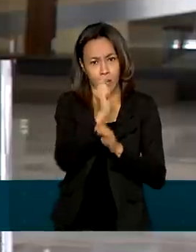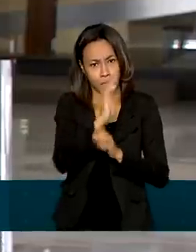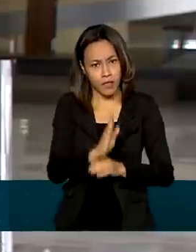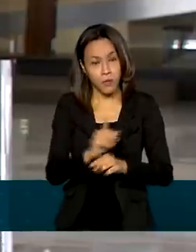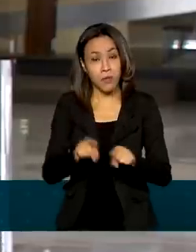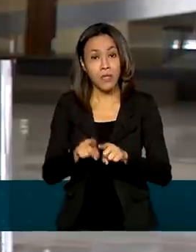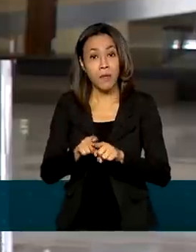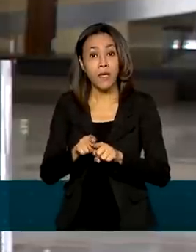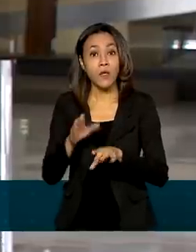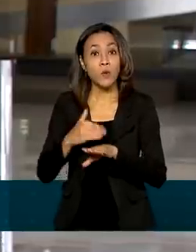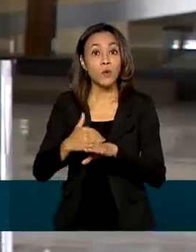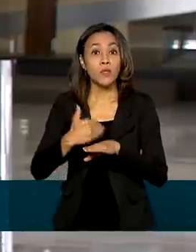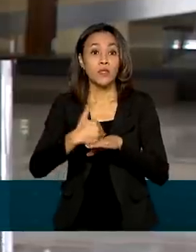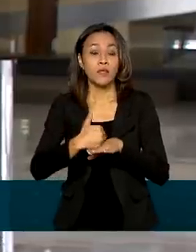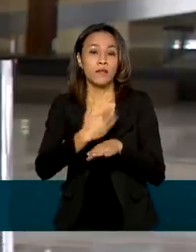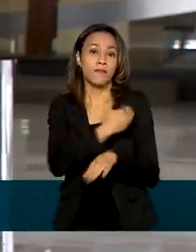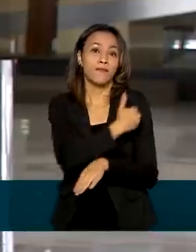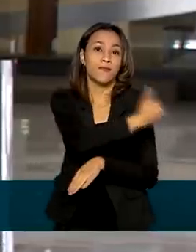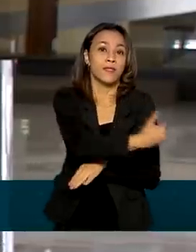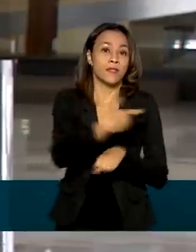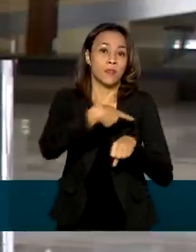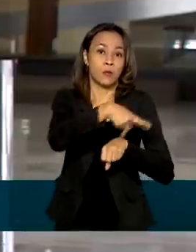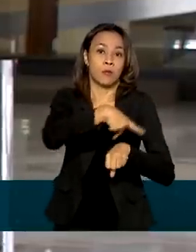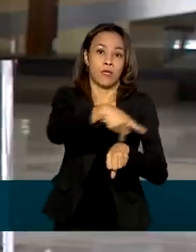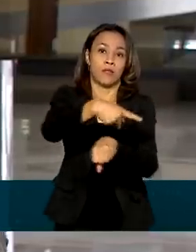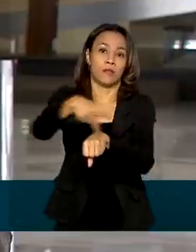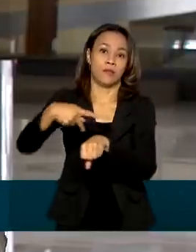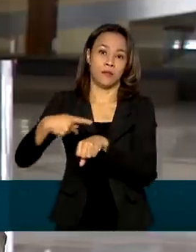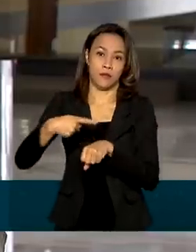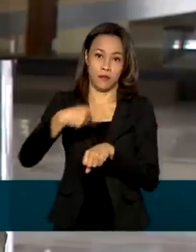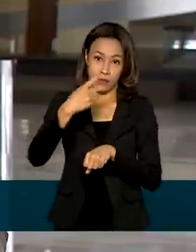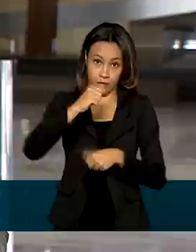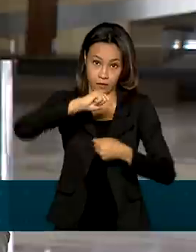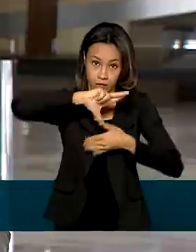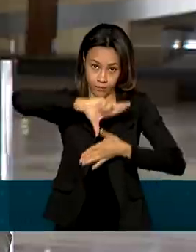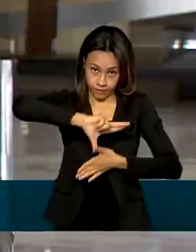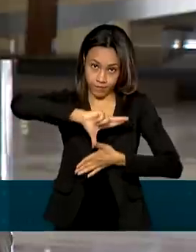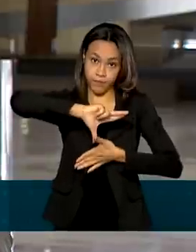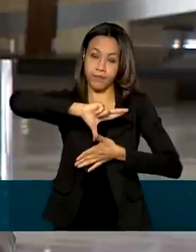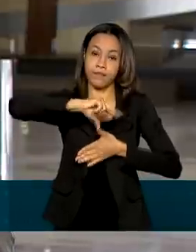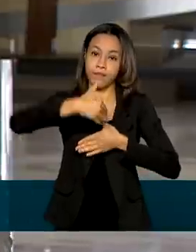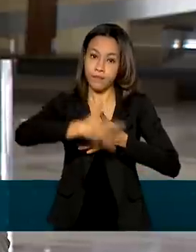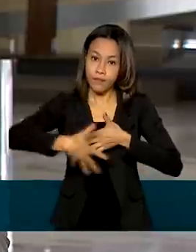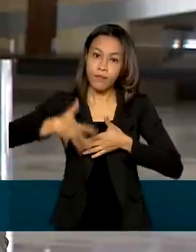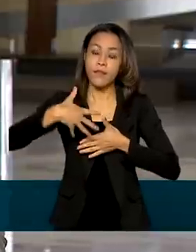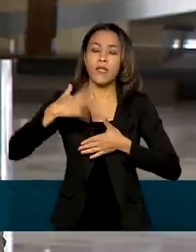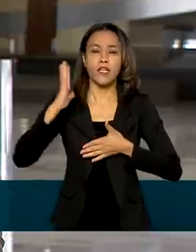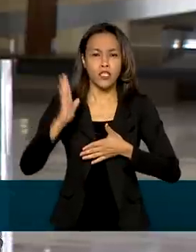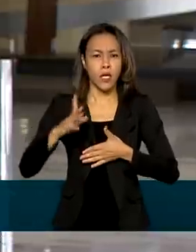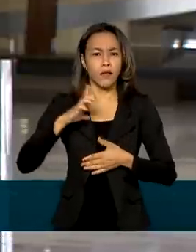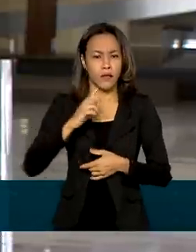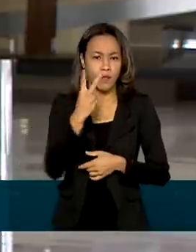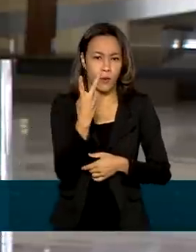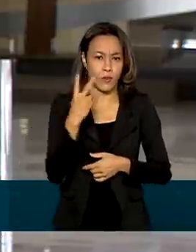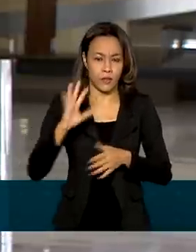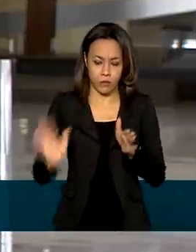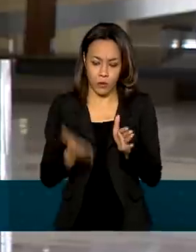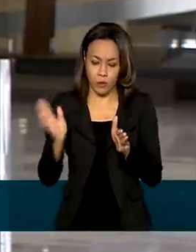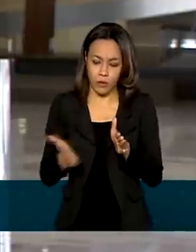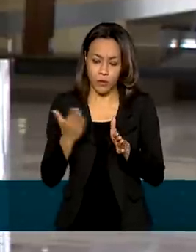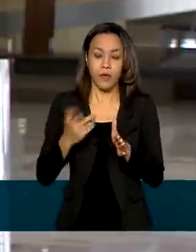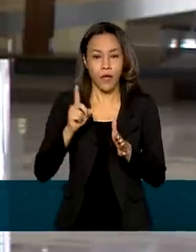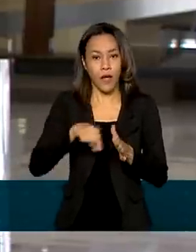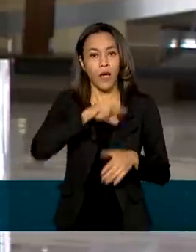vizinhos aqui da América Latina. Hoje, aqui no Brasil, dois laboratórios nacionais já produzem a vacina contra a Covid-19,